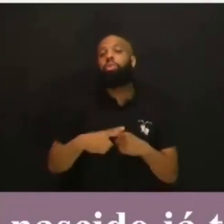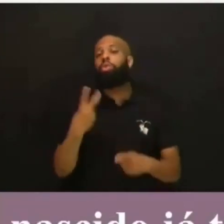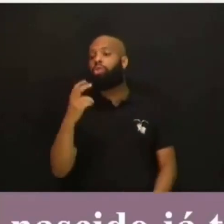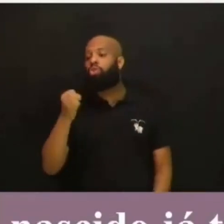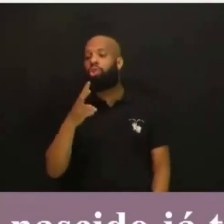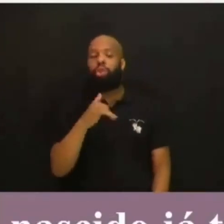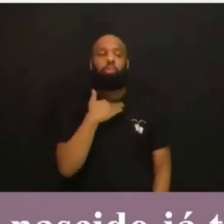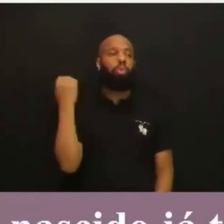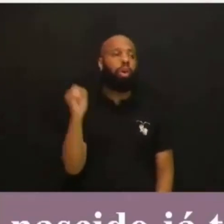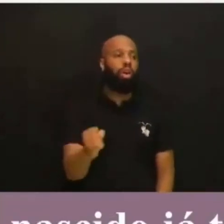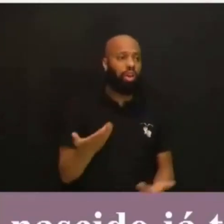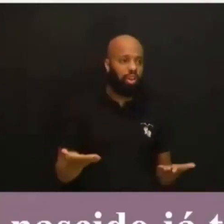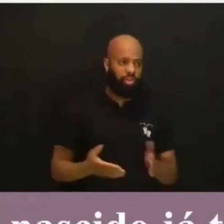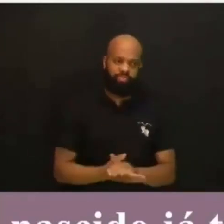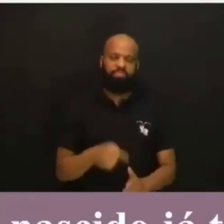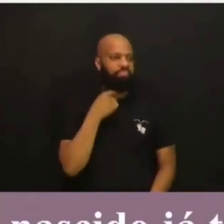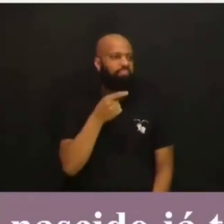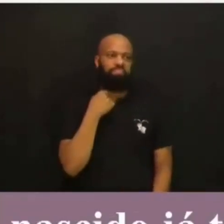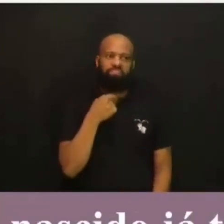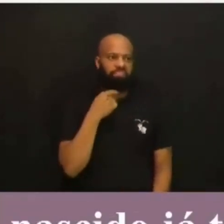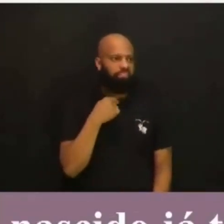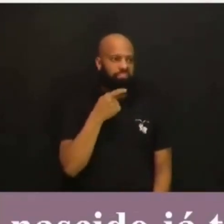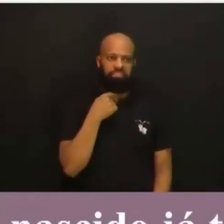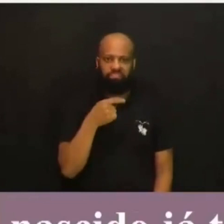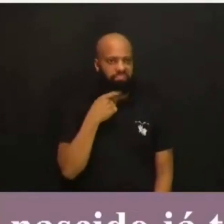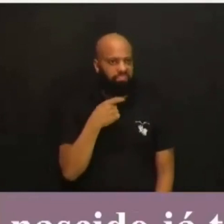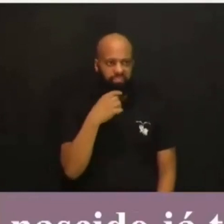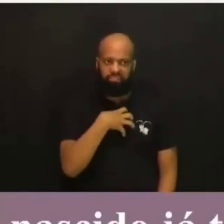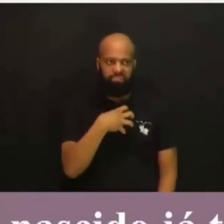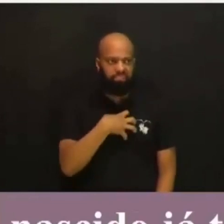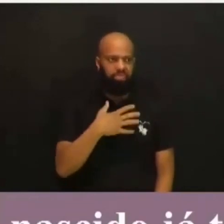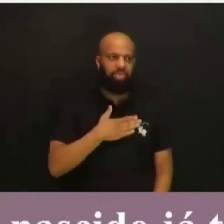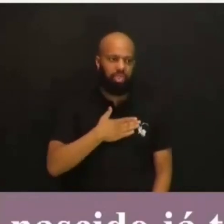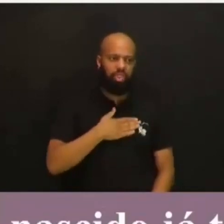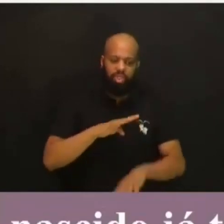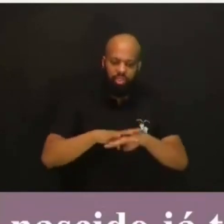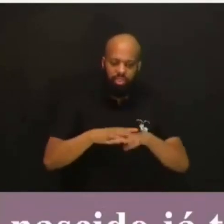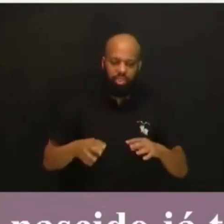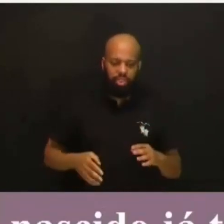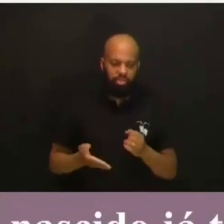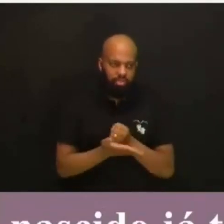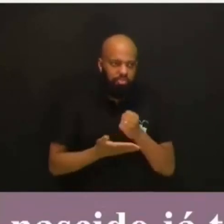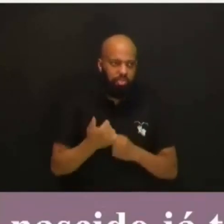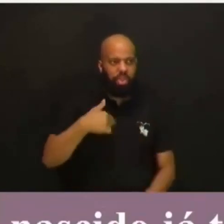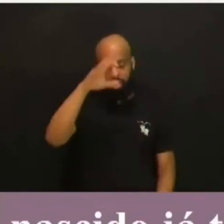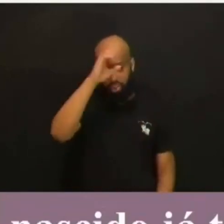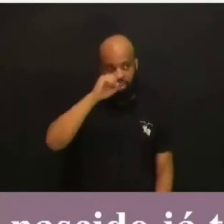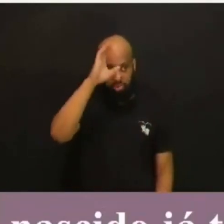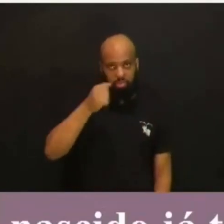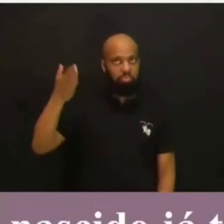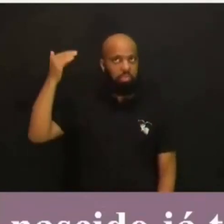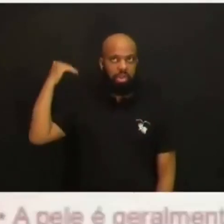morto? Não consigo, não faz sentido na minha matemática básica, né, que eu aprendi lá no